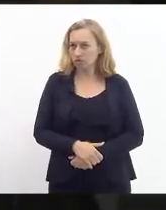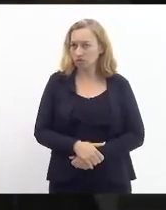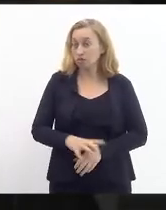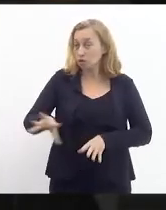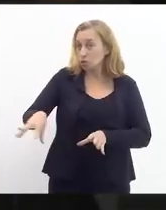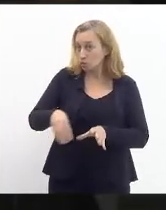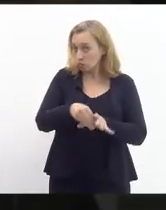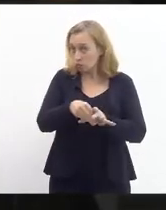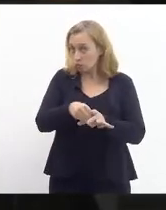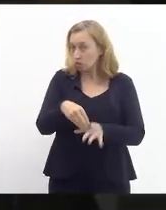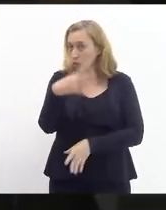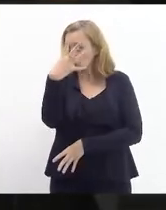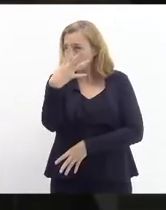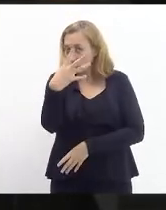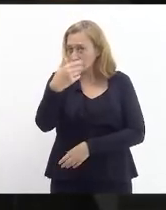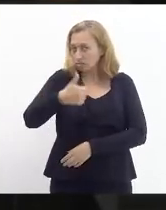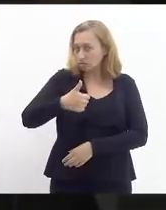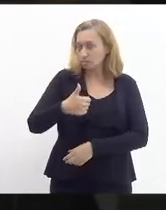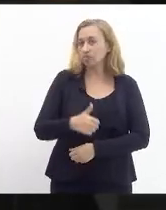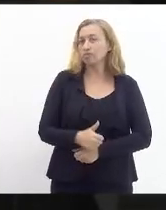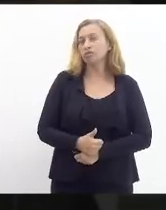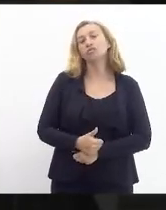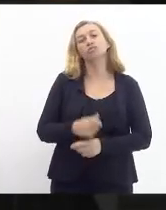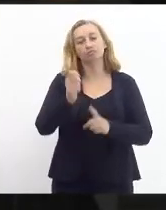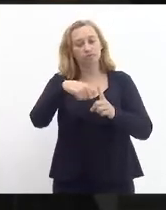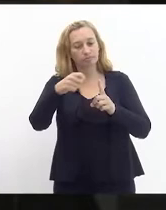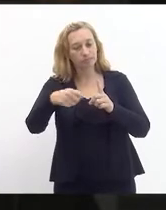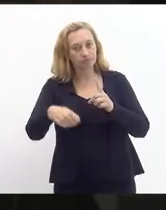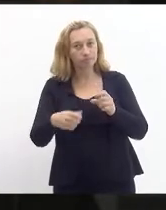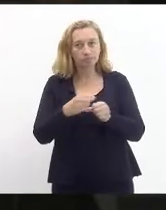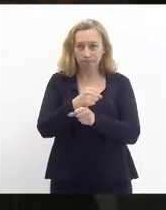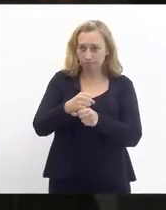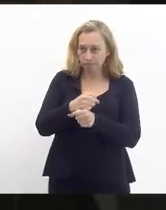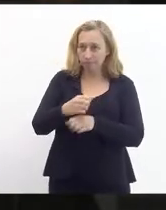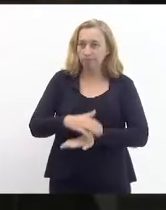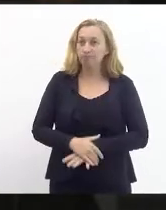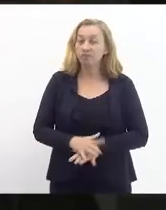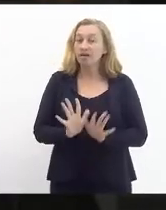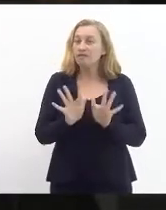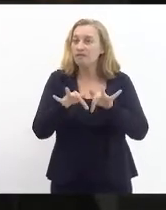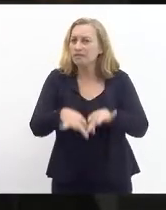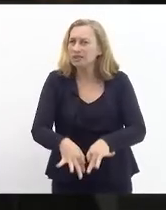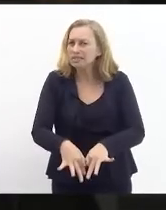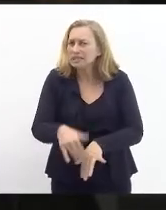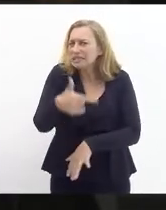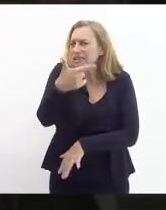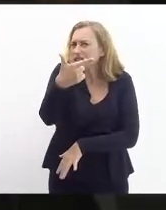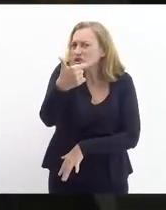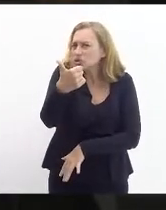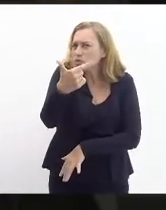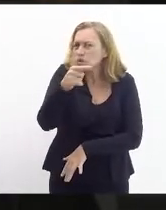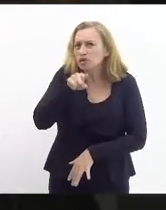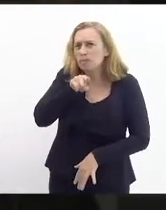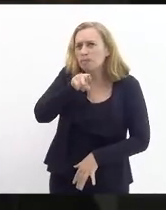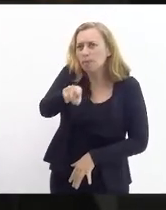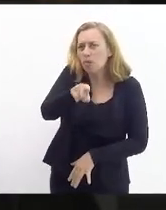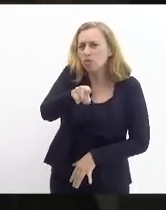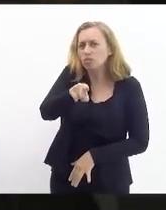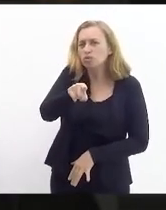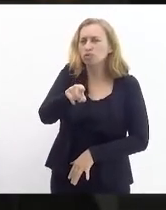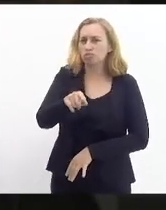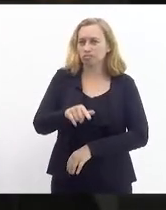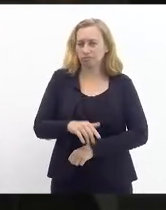incluído os quatro primeiros meses deste ano a fechando em 12 pontos